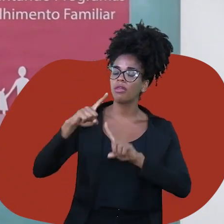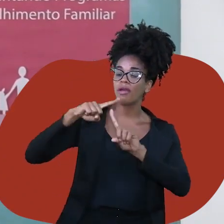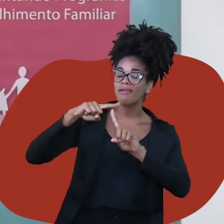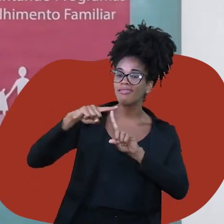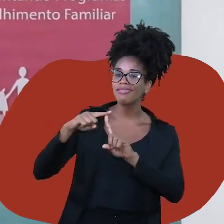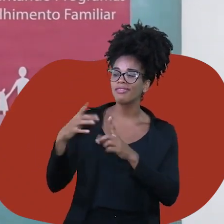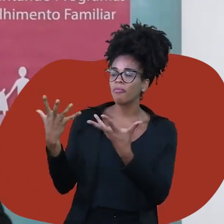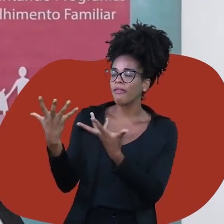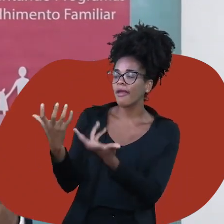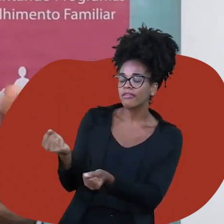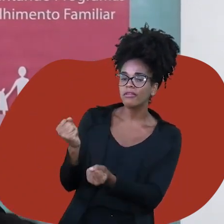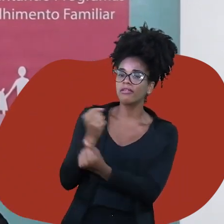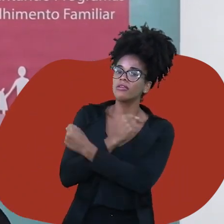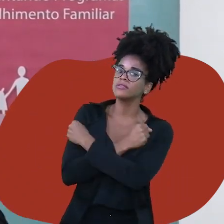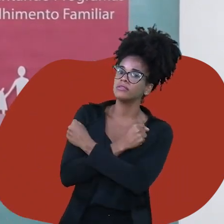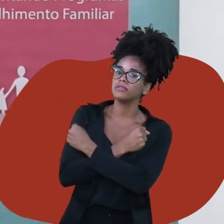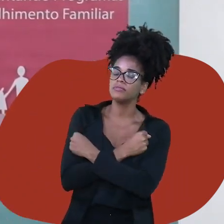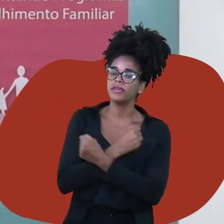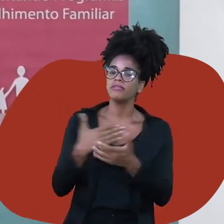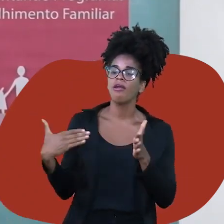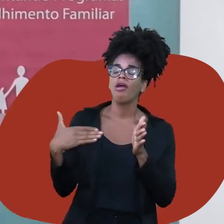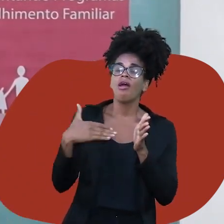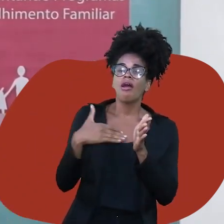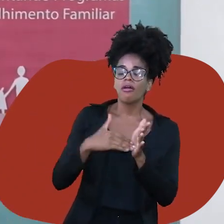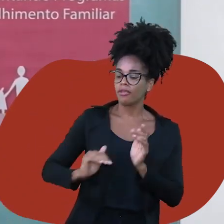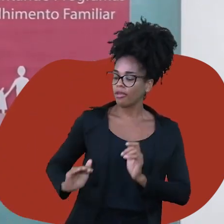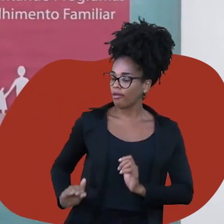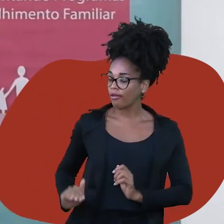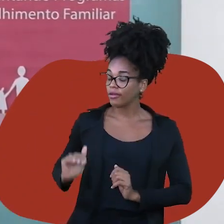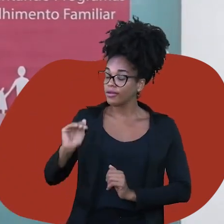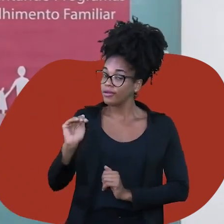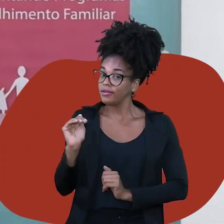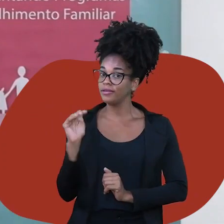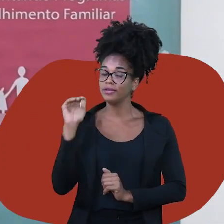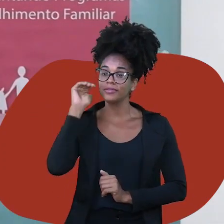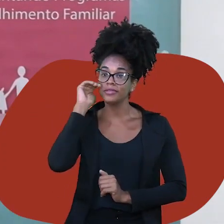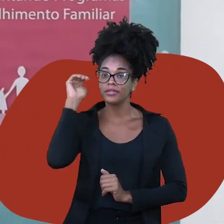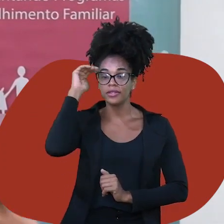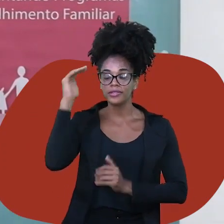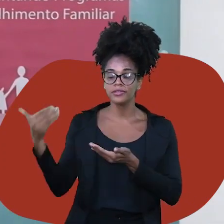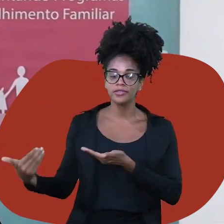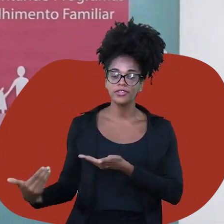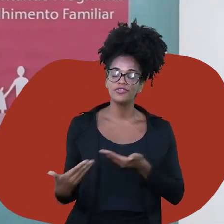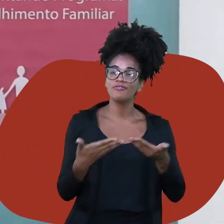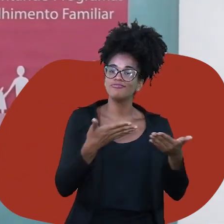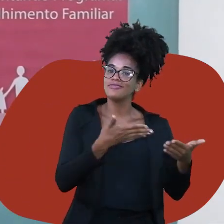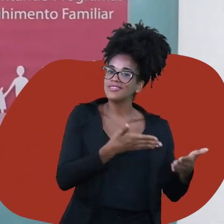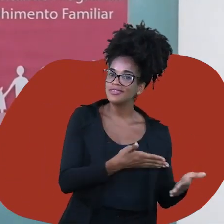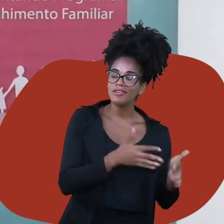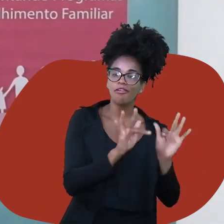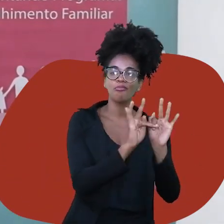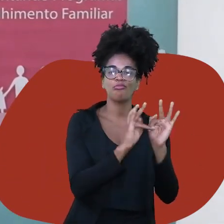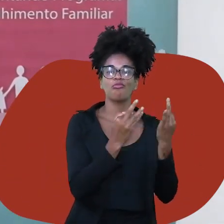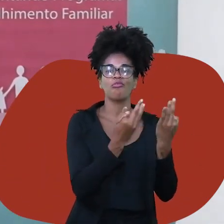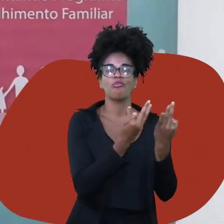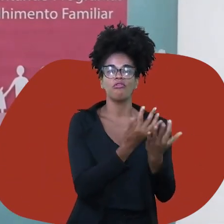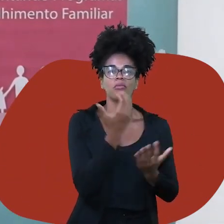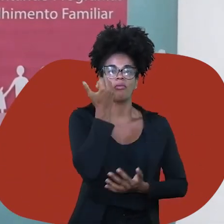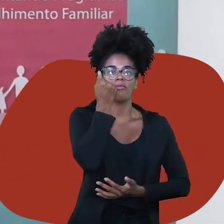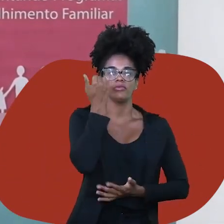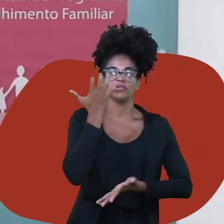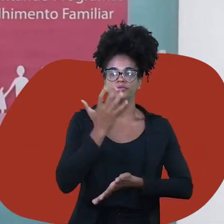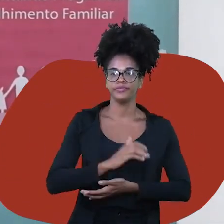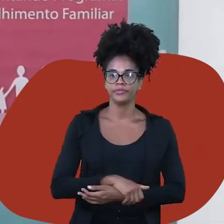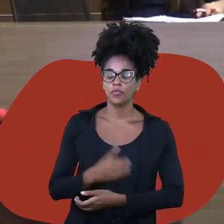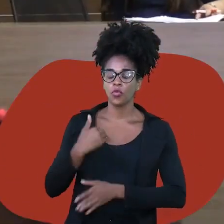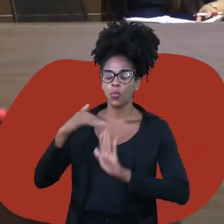de acolhimento, até que essas crianças e adolescentes sejam realmente inseridos numa família através